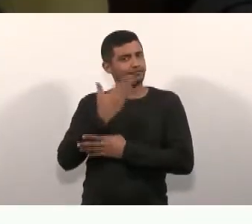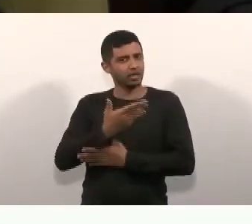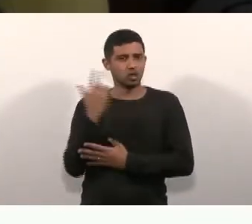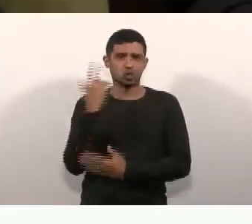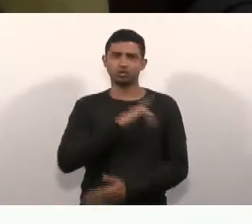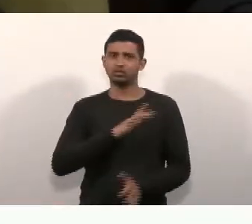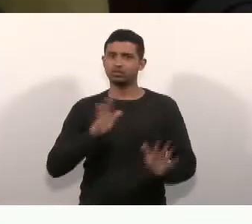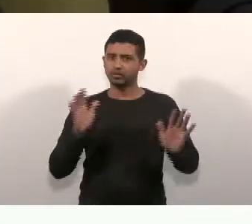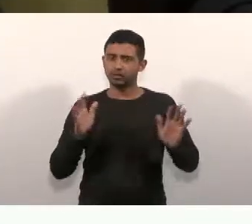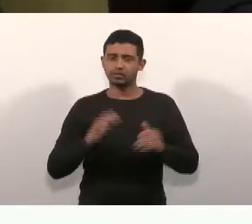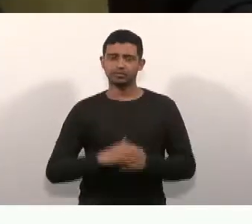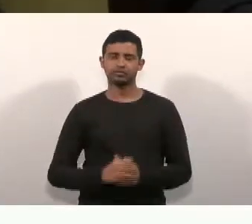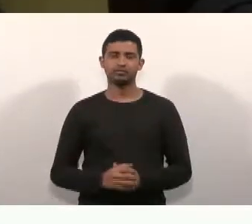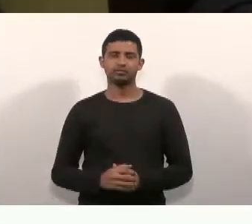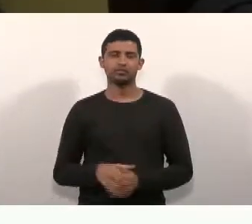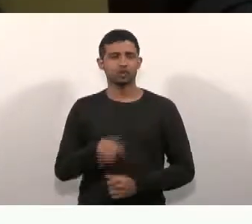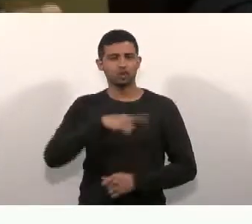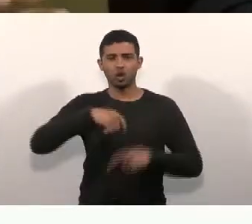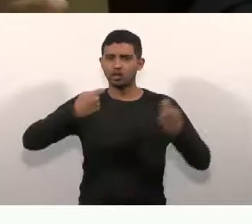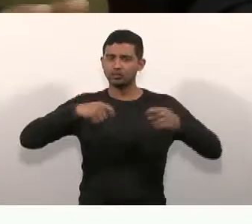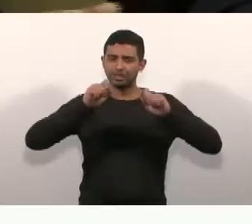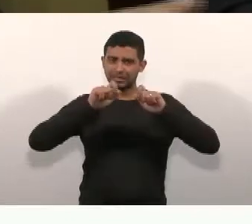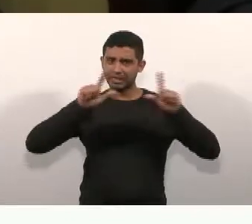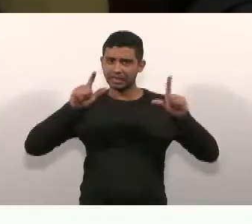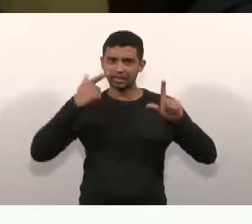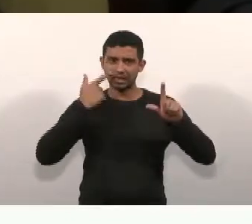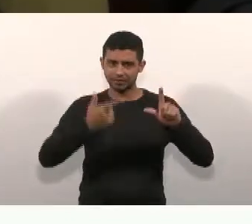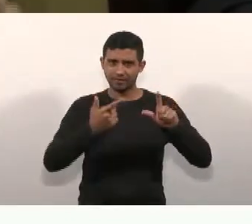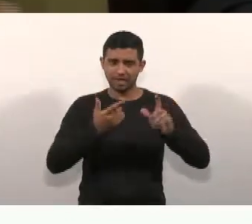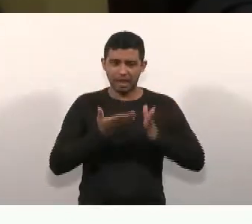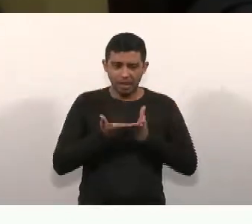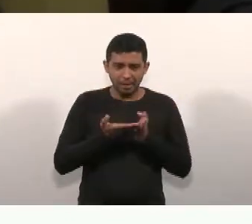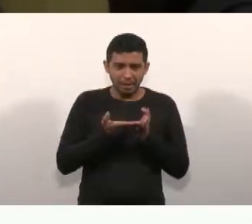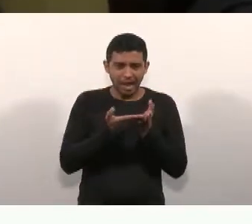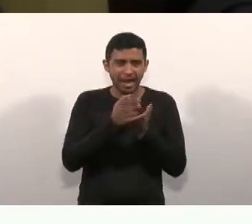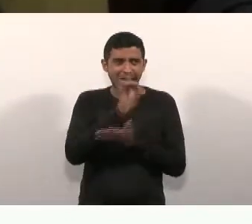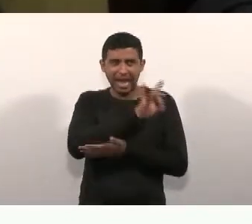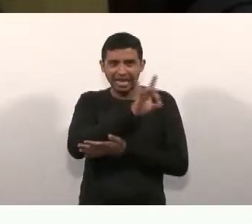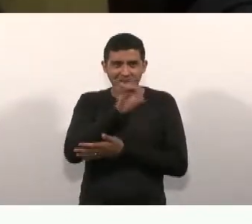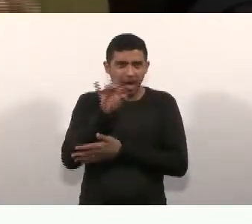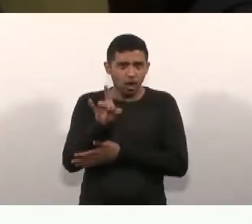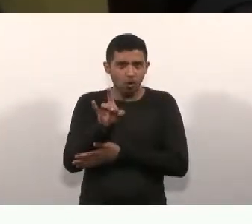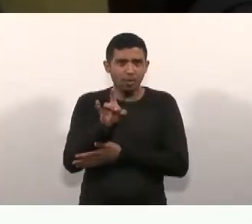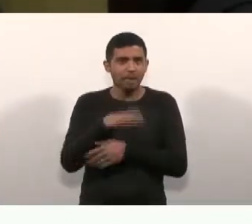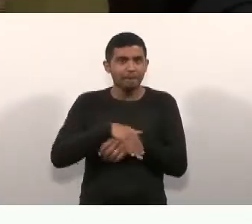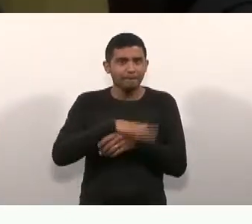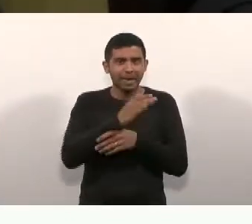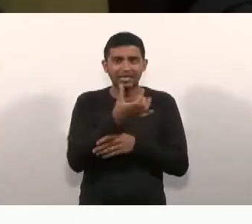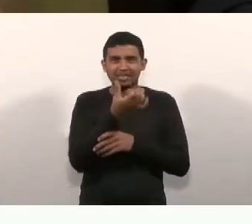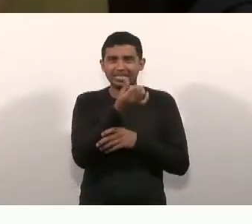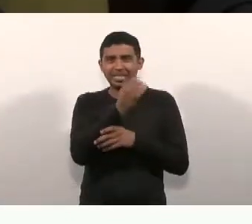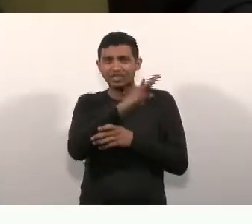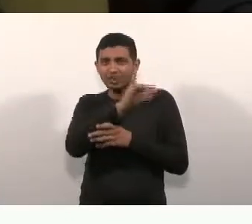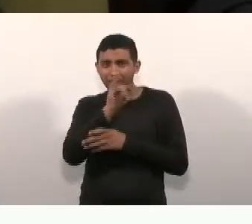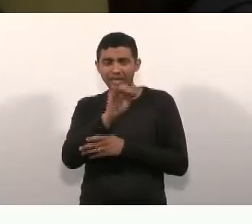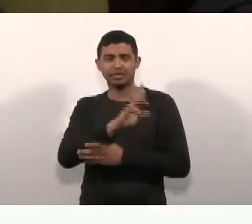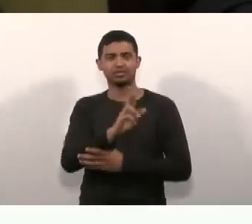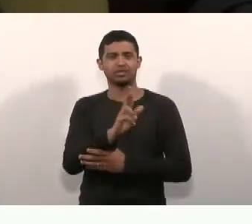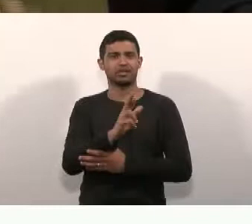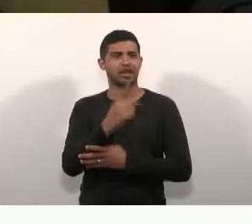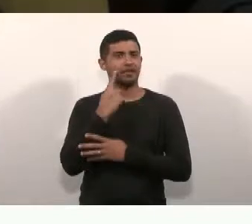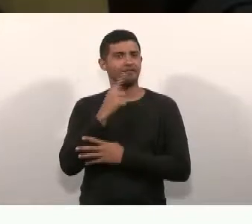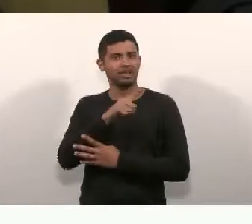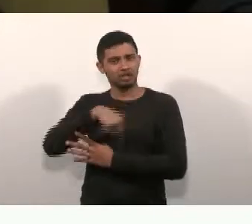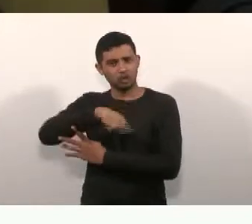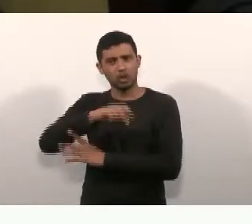isso. São embarcações de mais de R$1 bilhão cada uma delas, e a nossa indústria naval